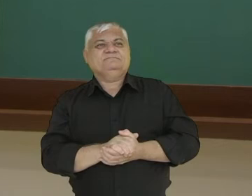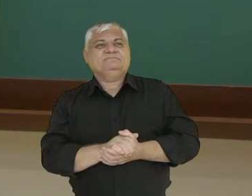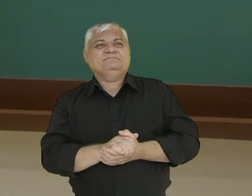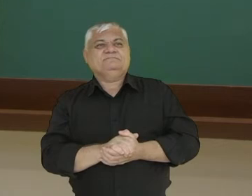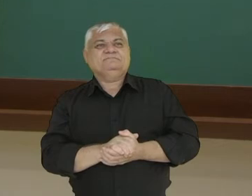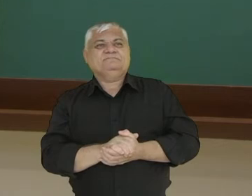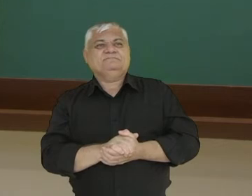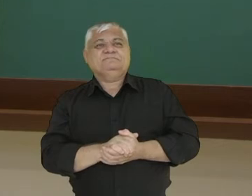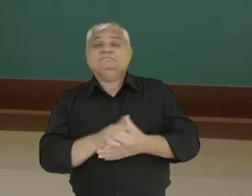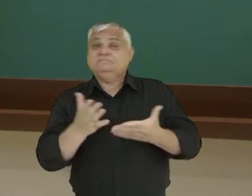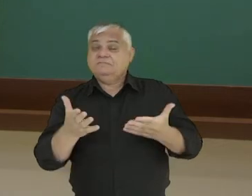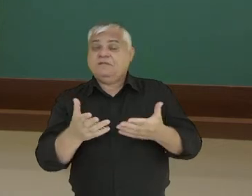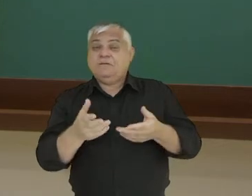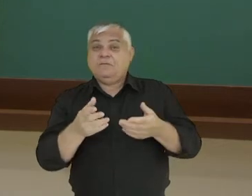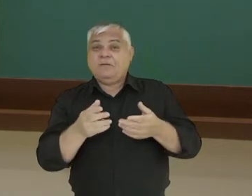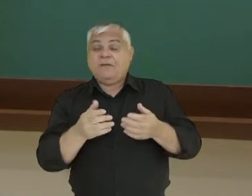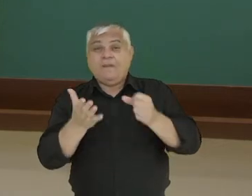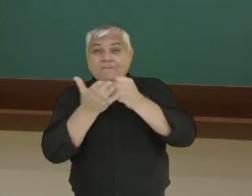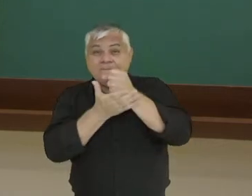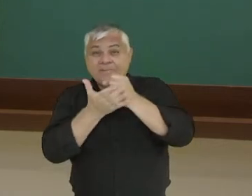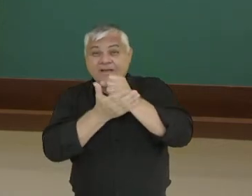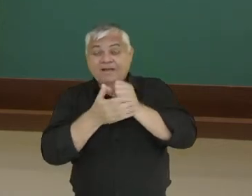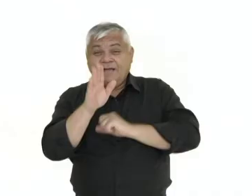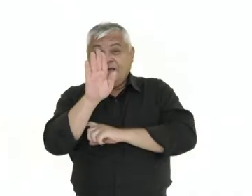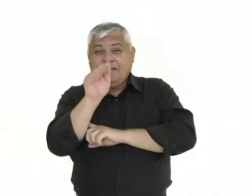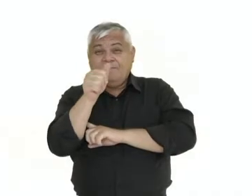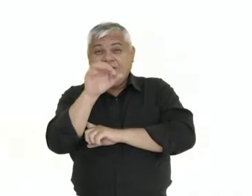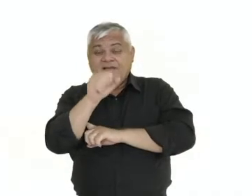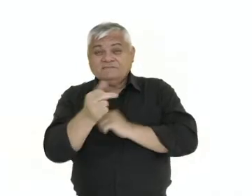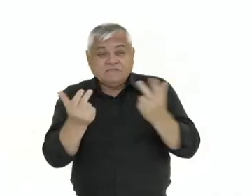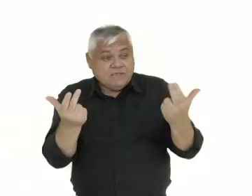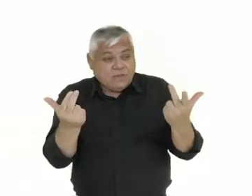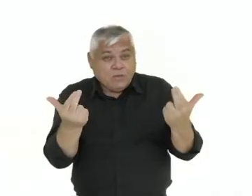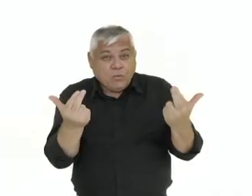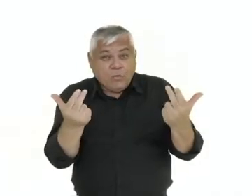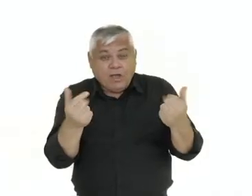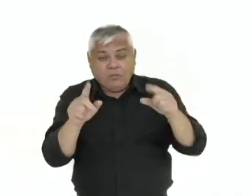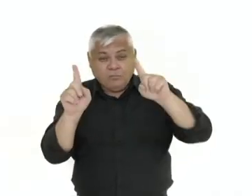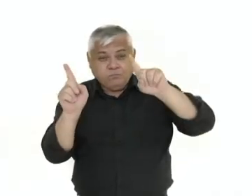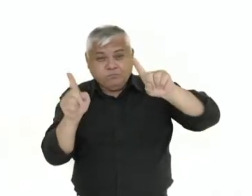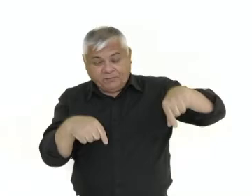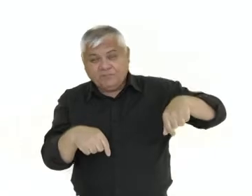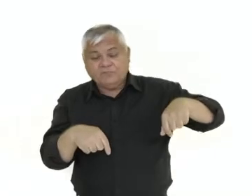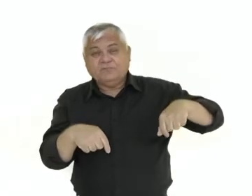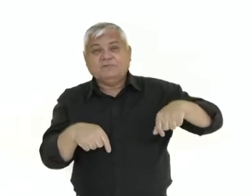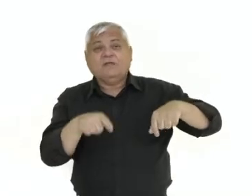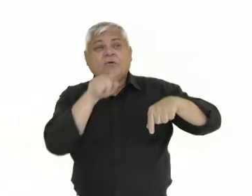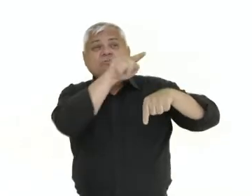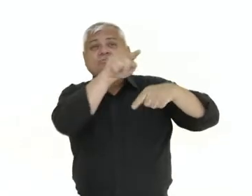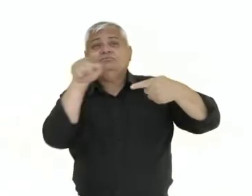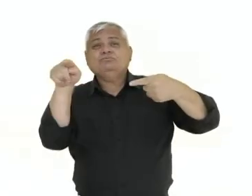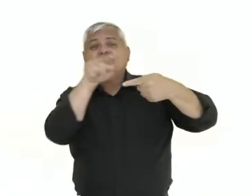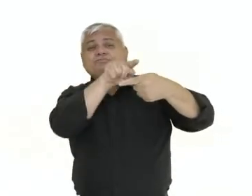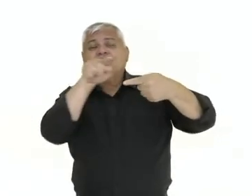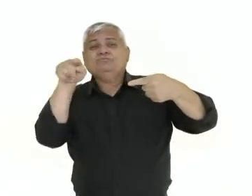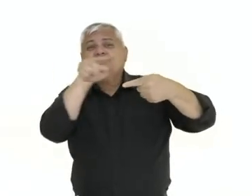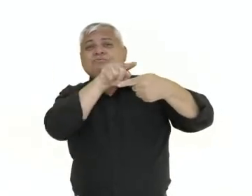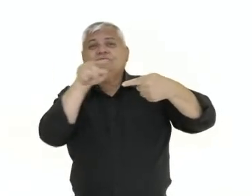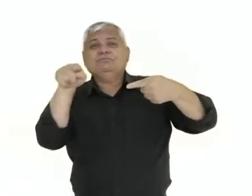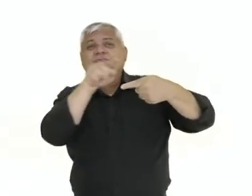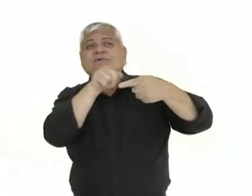Conclusão: em uma mesma base, o logaritmo do quociente de dois números positivos é igual à diferença entre